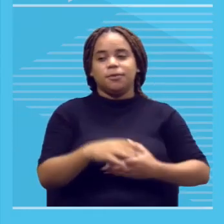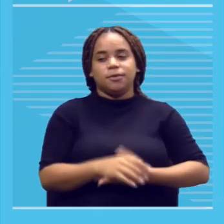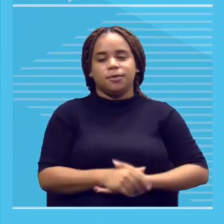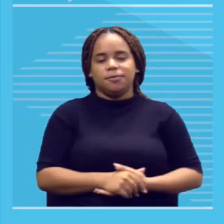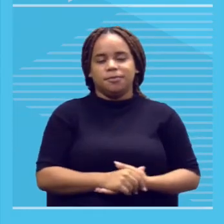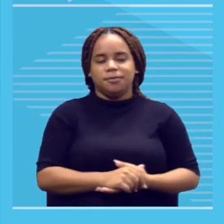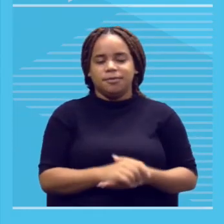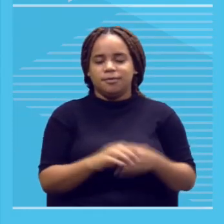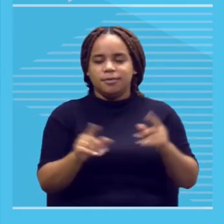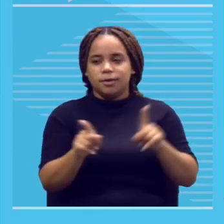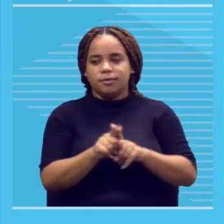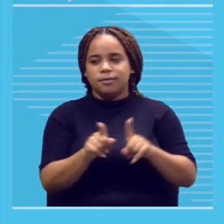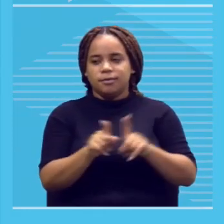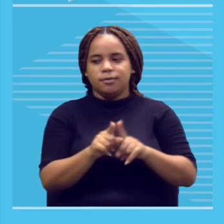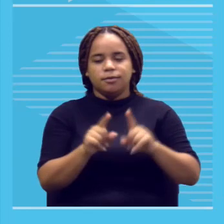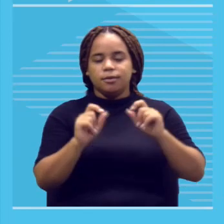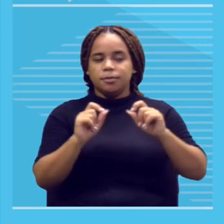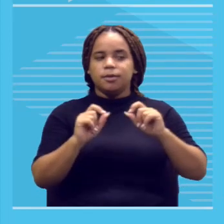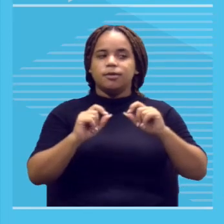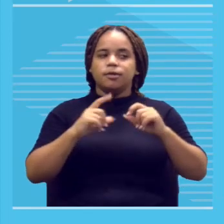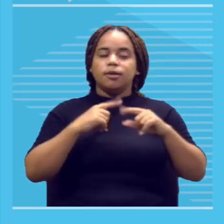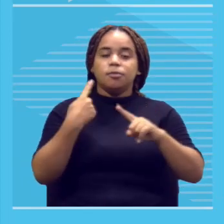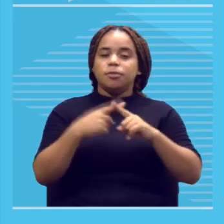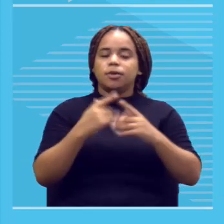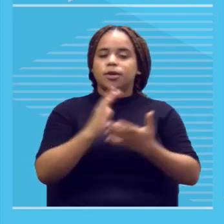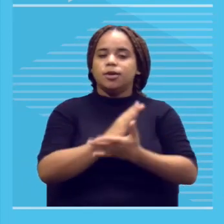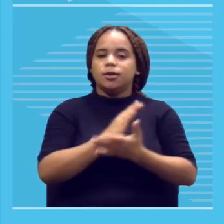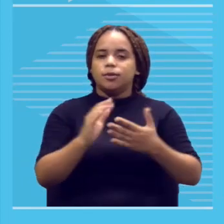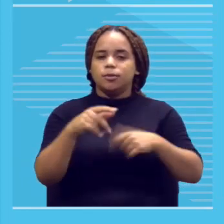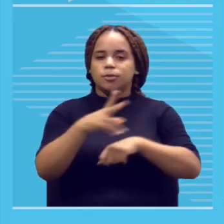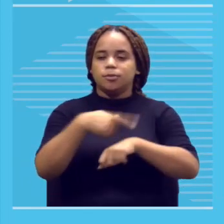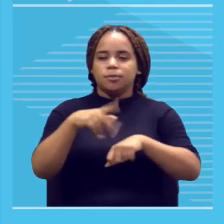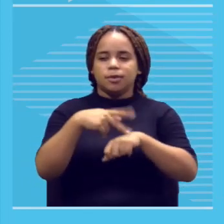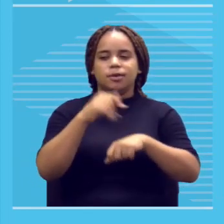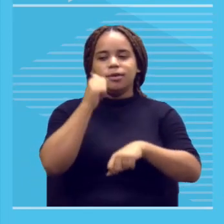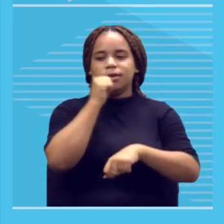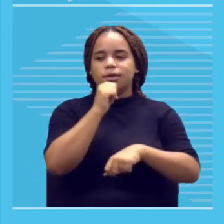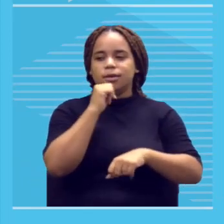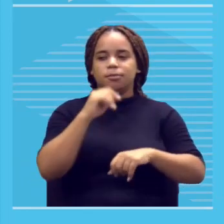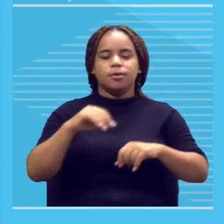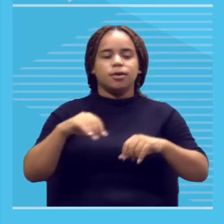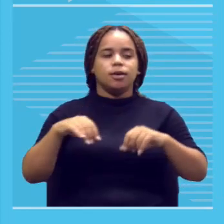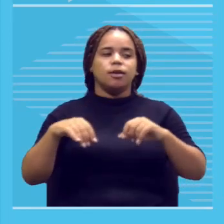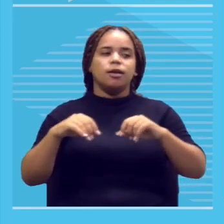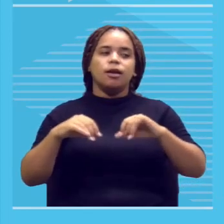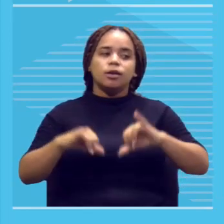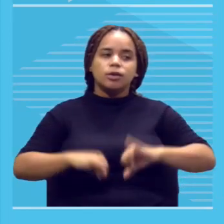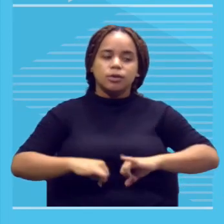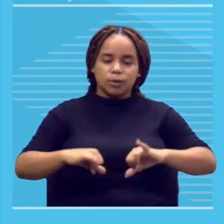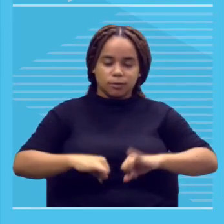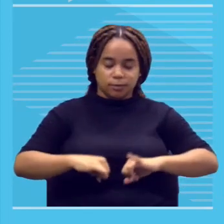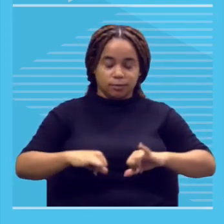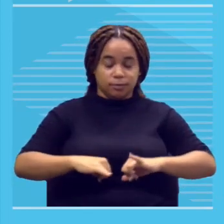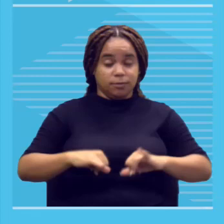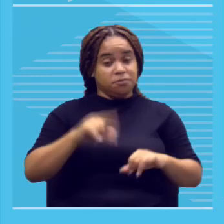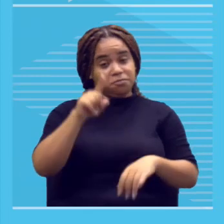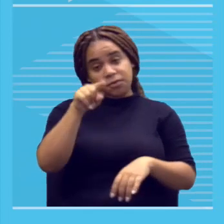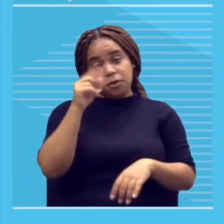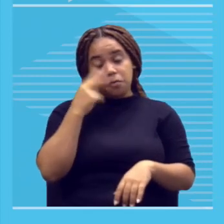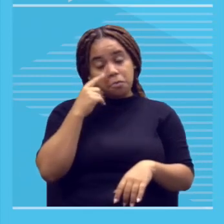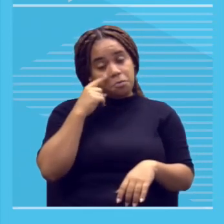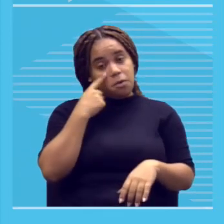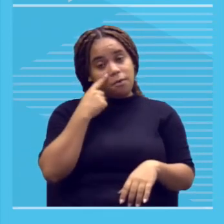homem mulher igual porque em alguns países a mulher maltratada olha só a resposta dos Espíritos Olha você homem que você é machista